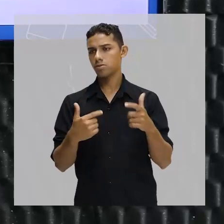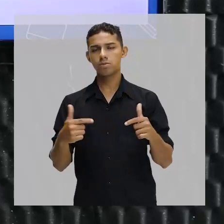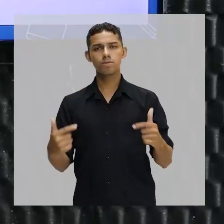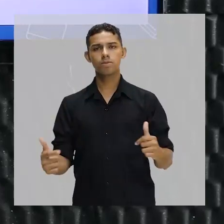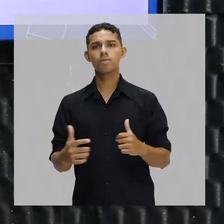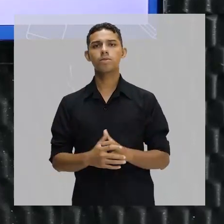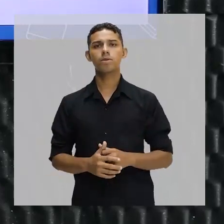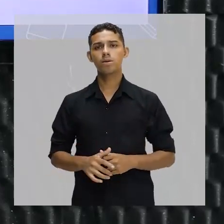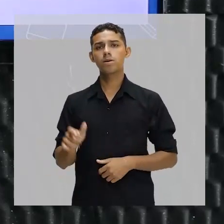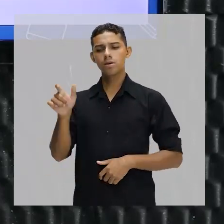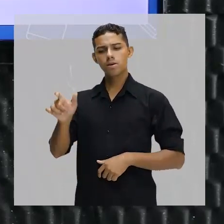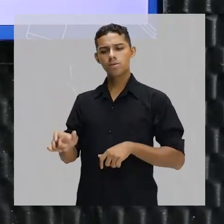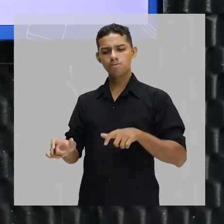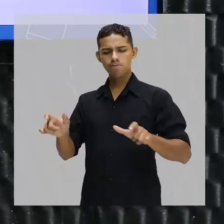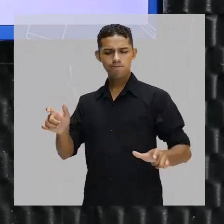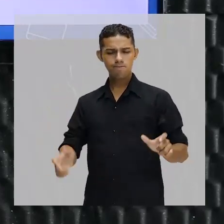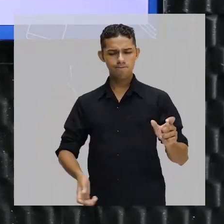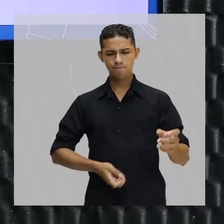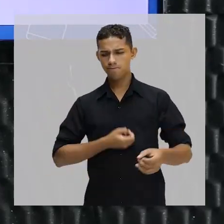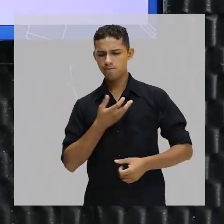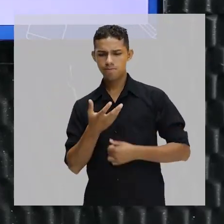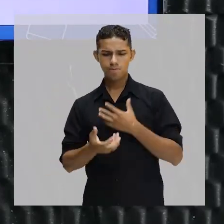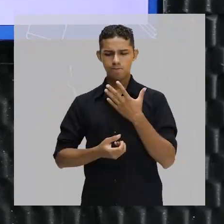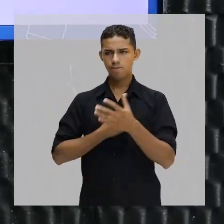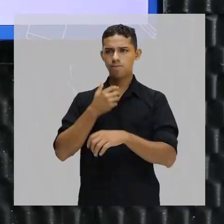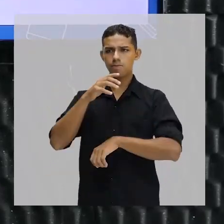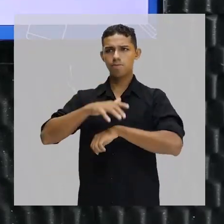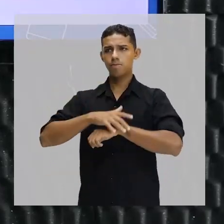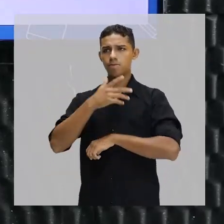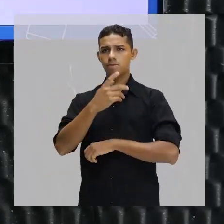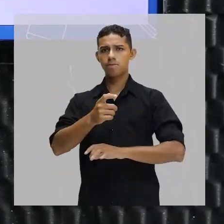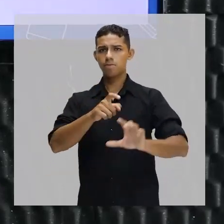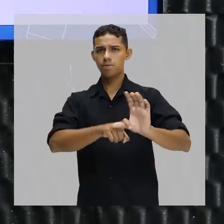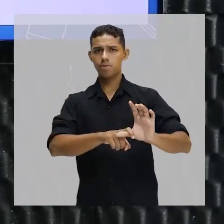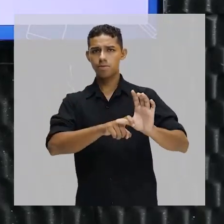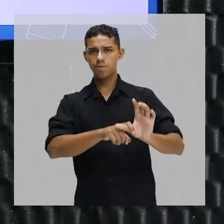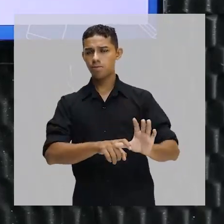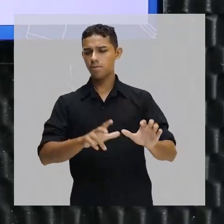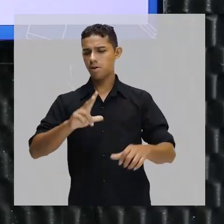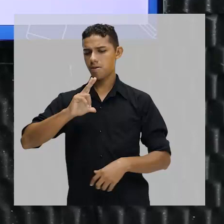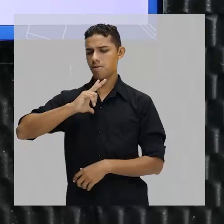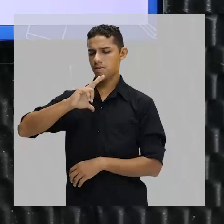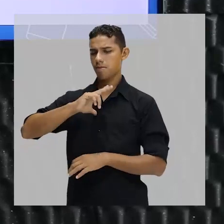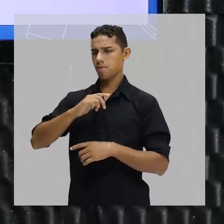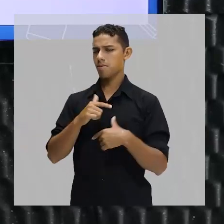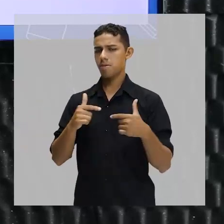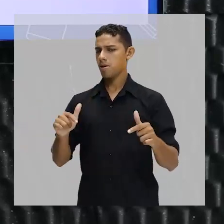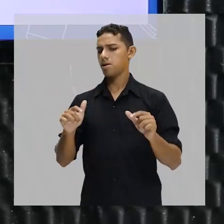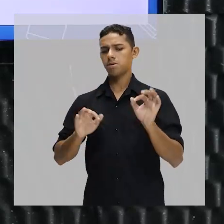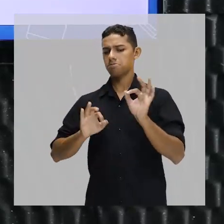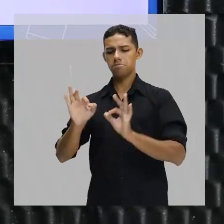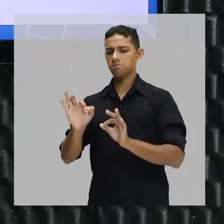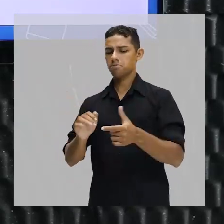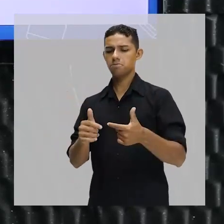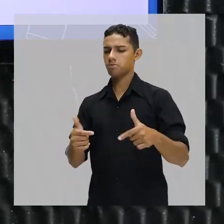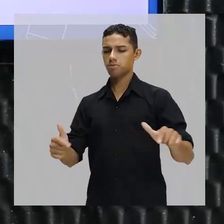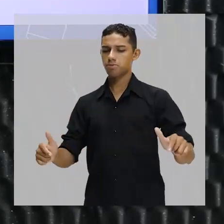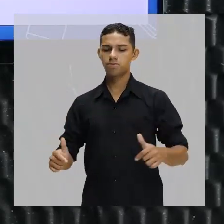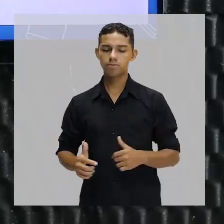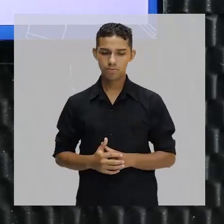cada um se expressa de maneira mais individual, mais particular, sem seguir algumas normas, algumas